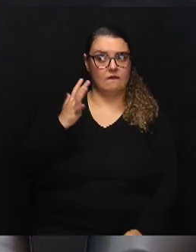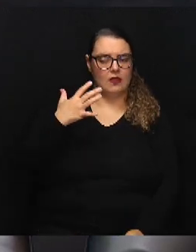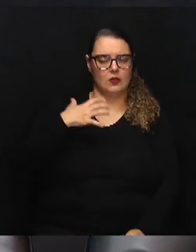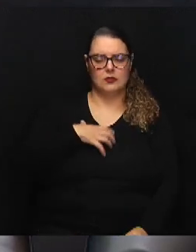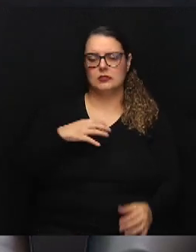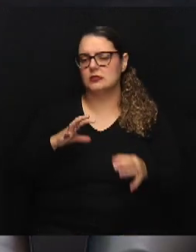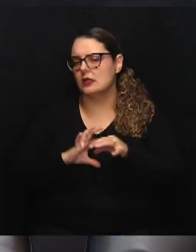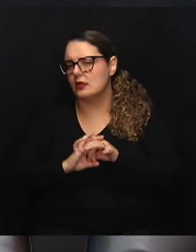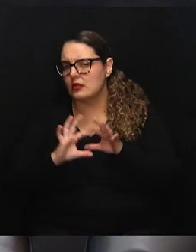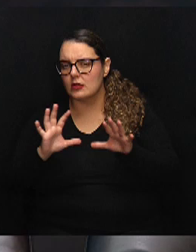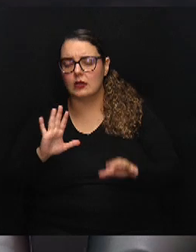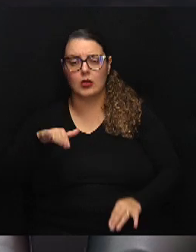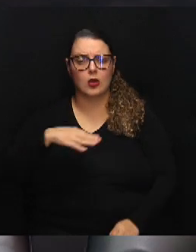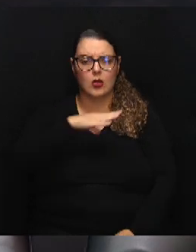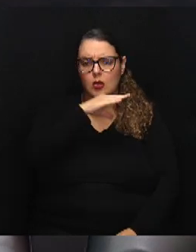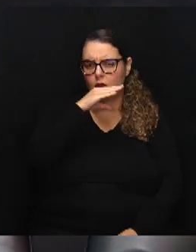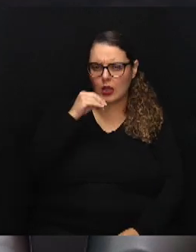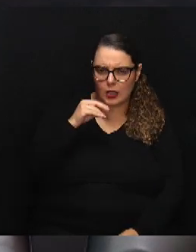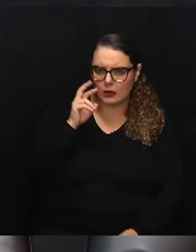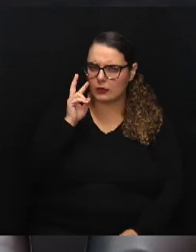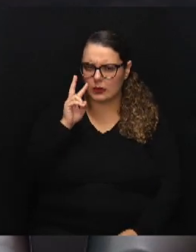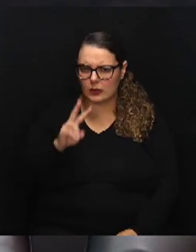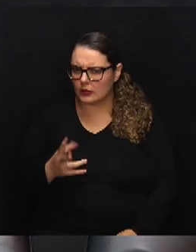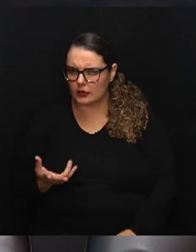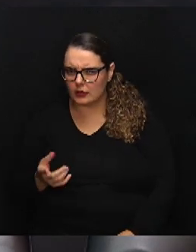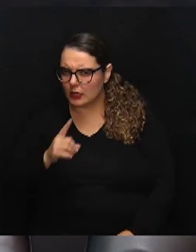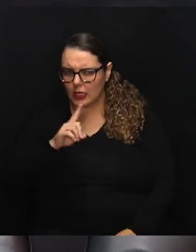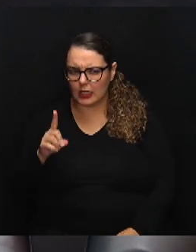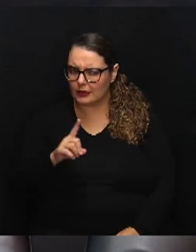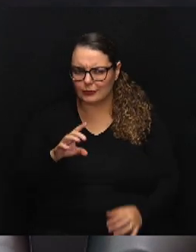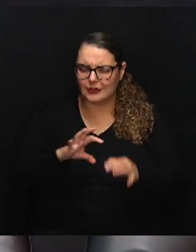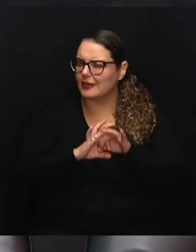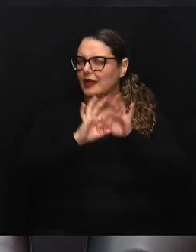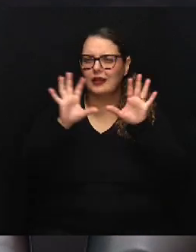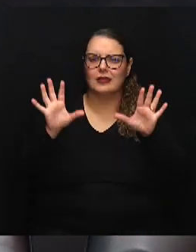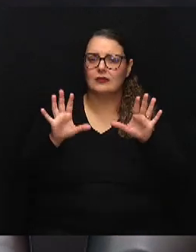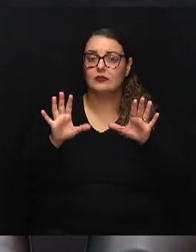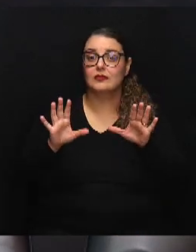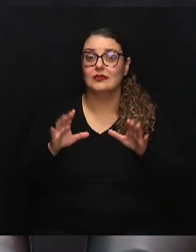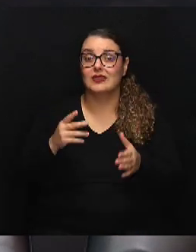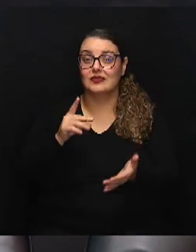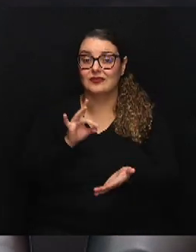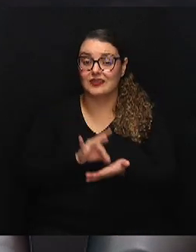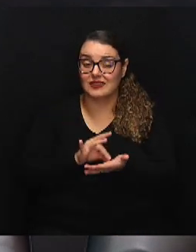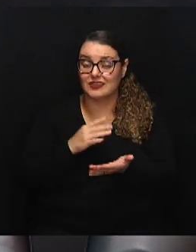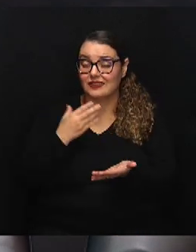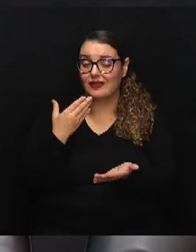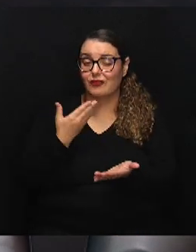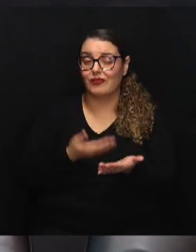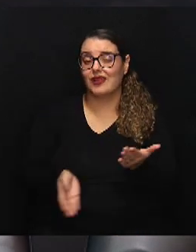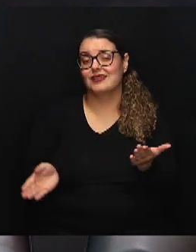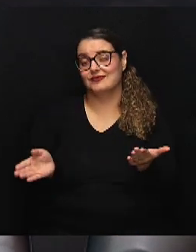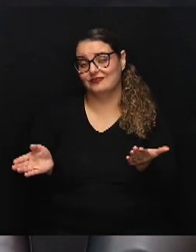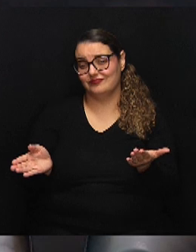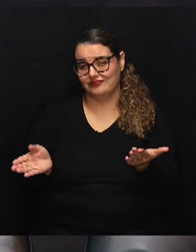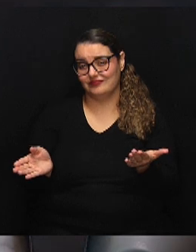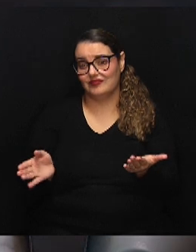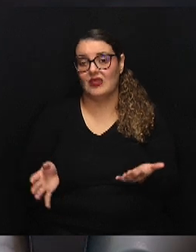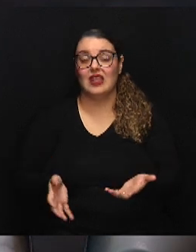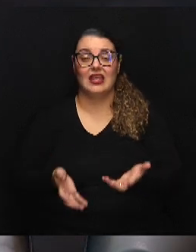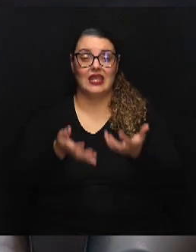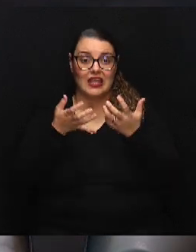né? Quando o adolescente vê, na verdade, ele não tá livre, ele tá perdido, né? Ele quer